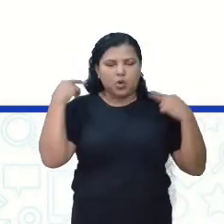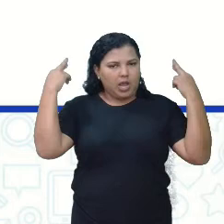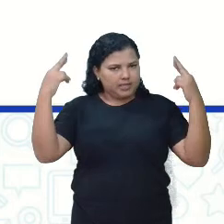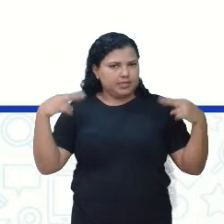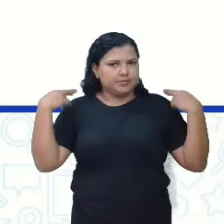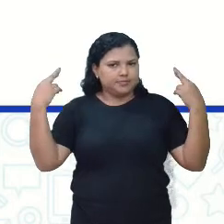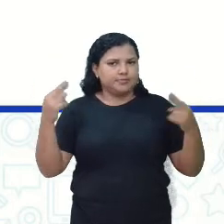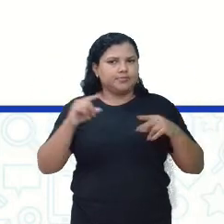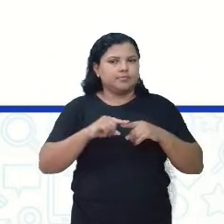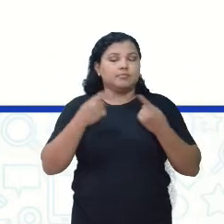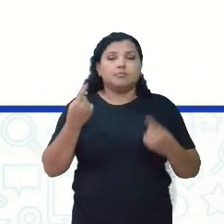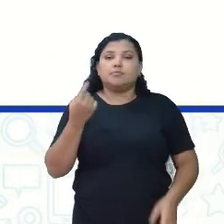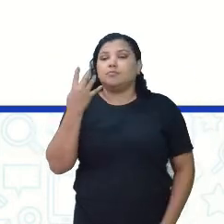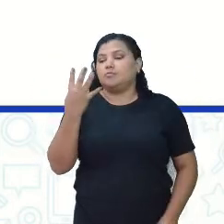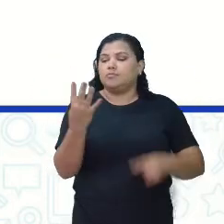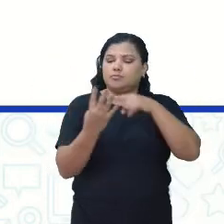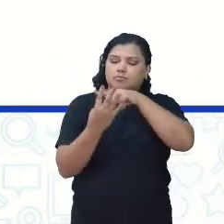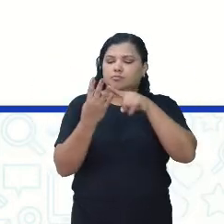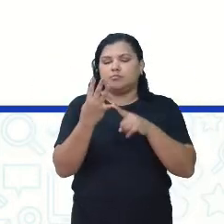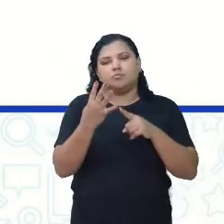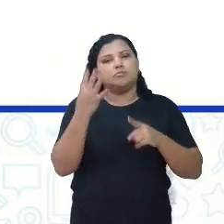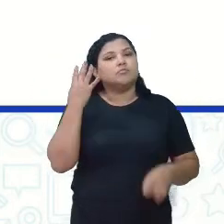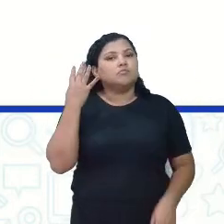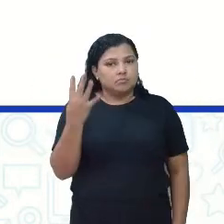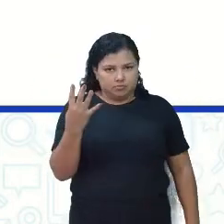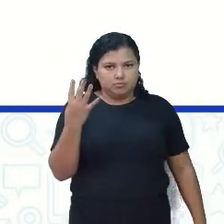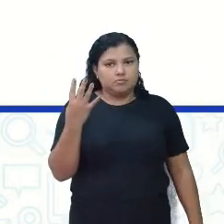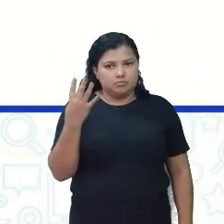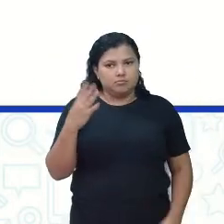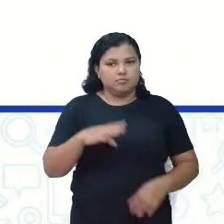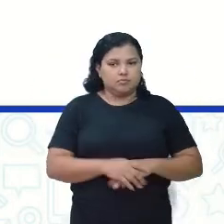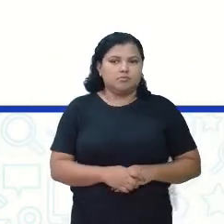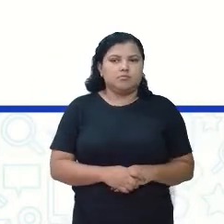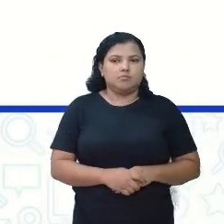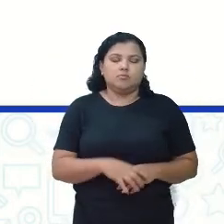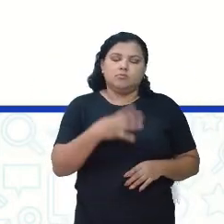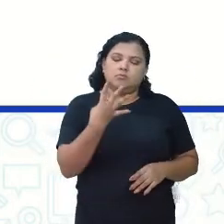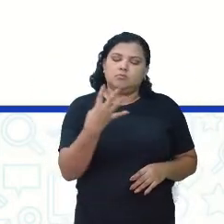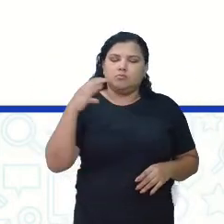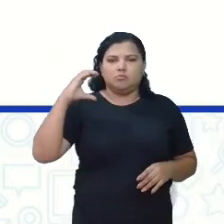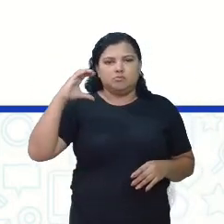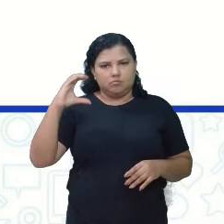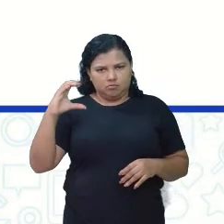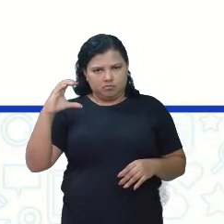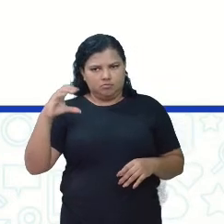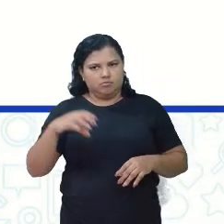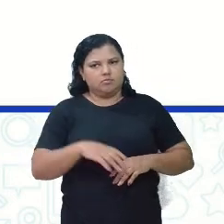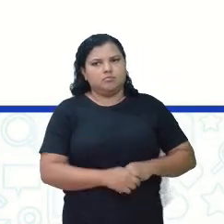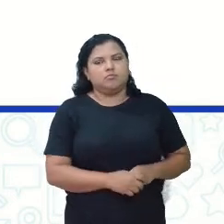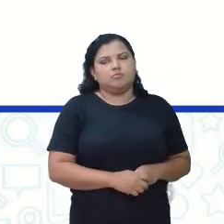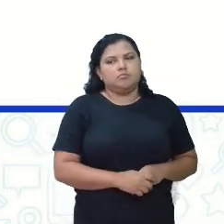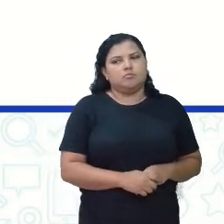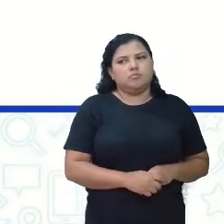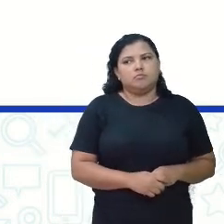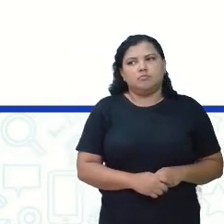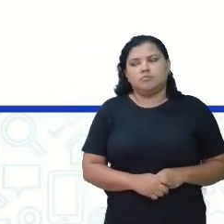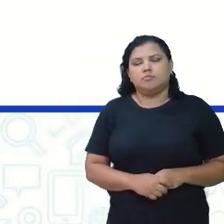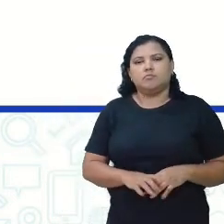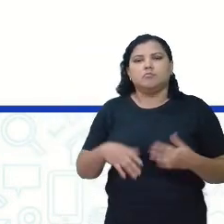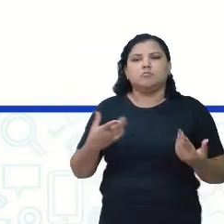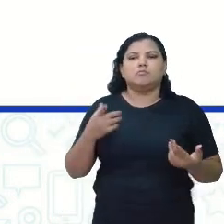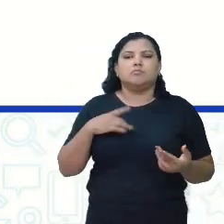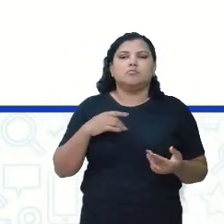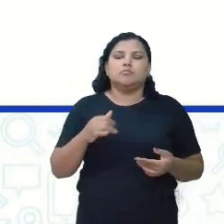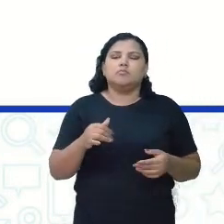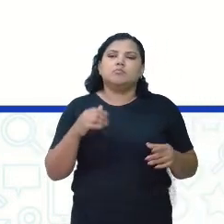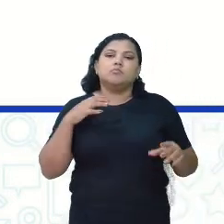Sendo que no carneiro aí, ó, a gente tem quantos pés? 4. Então, vai ser 4 vezes C. E aí eu